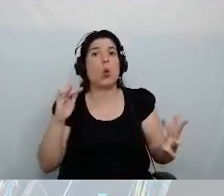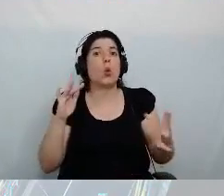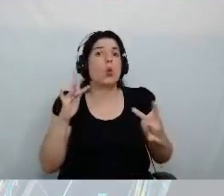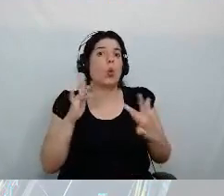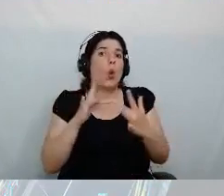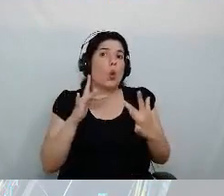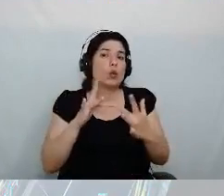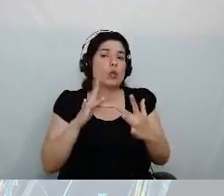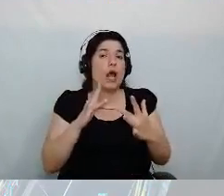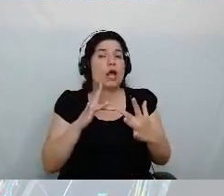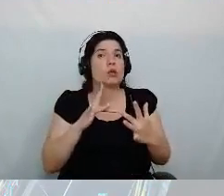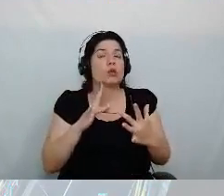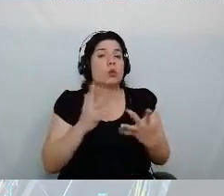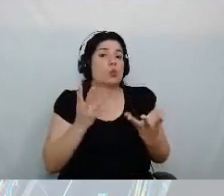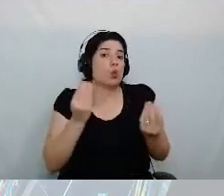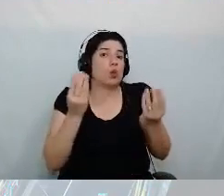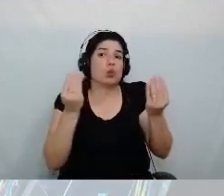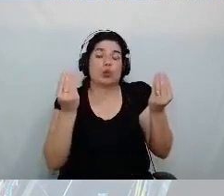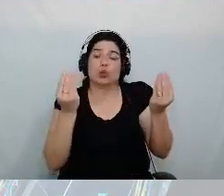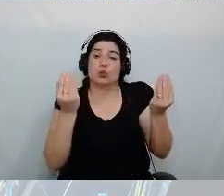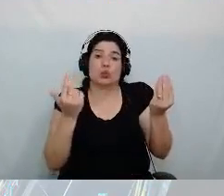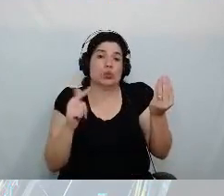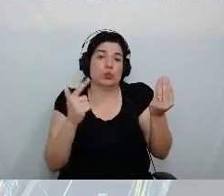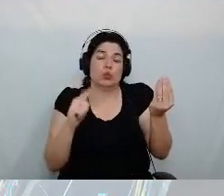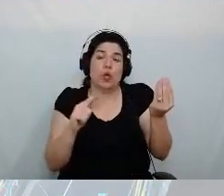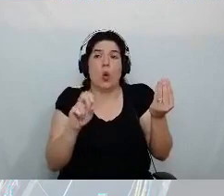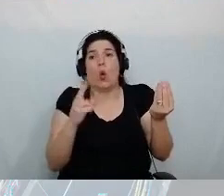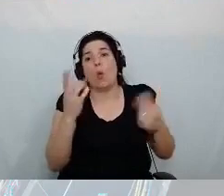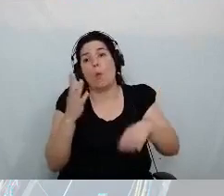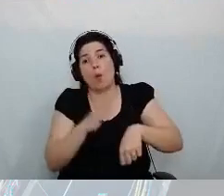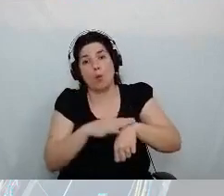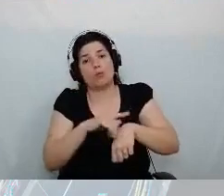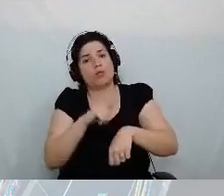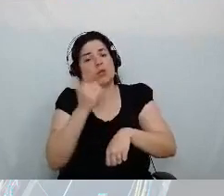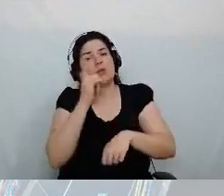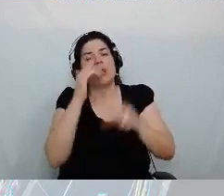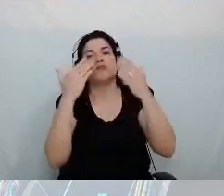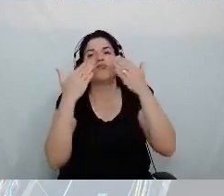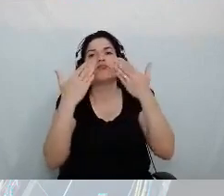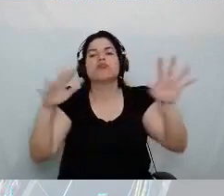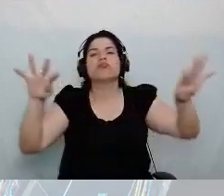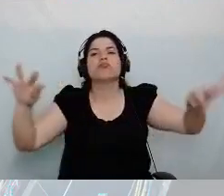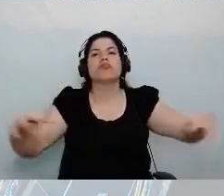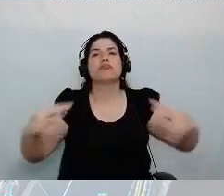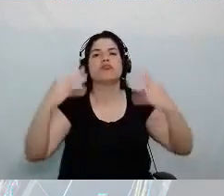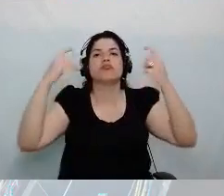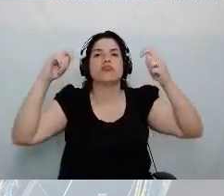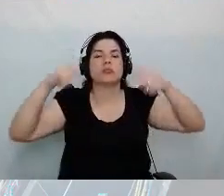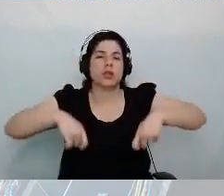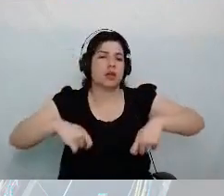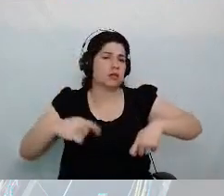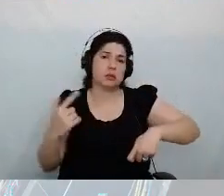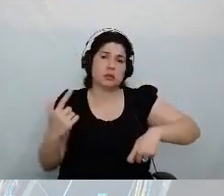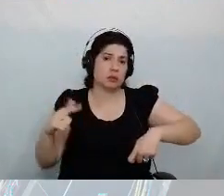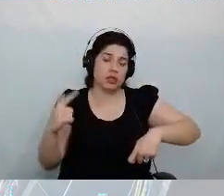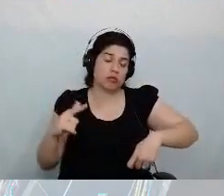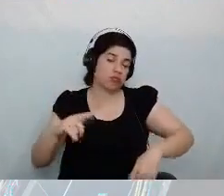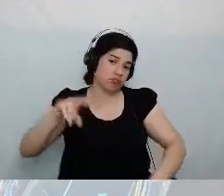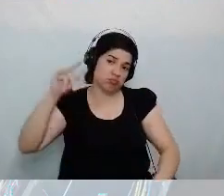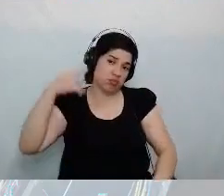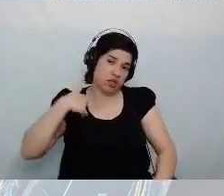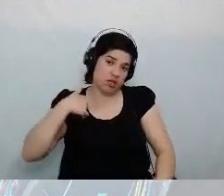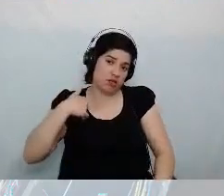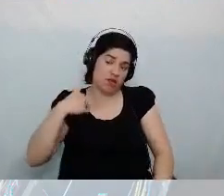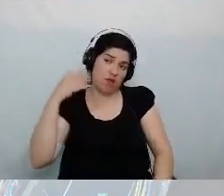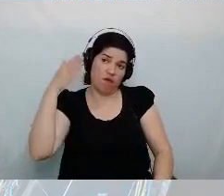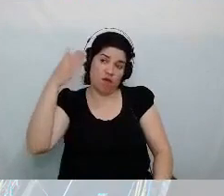não tem muitos momentos para que você se exponha publicamente. Né? Na minha época, quando alguém ia lá na